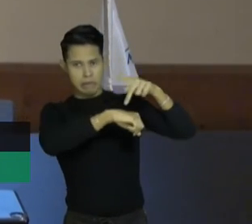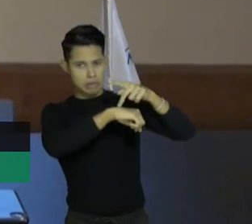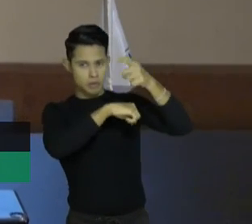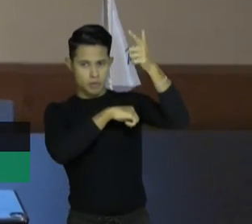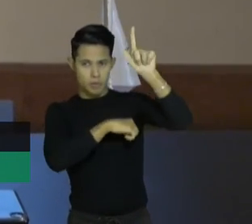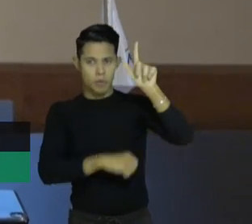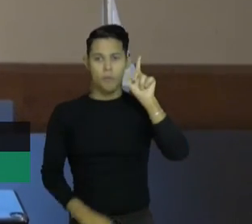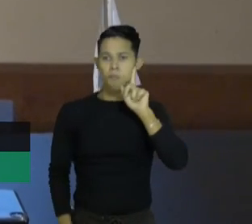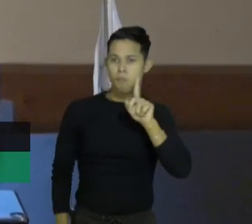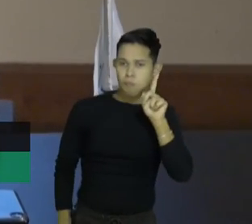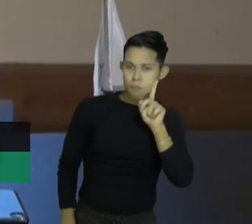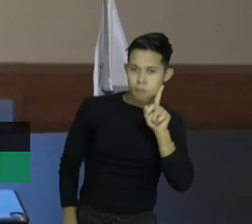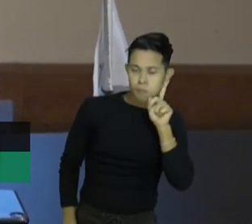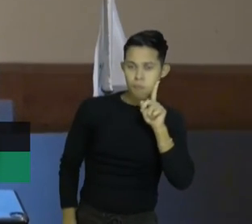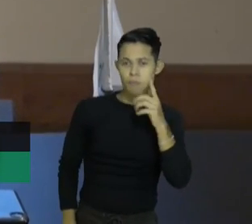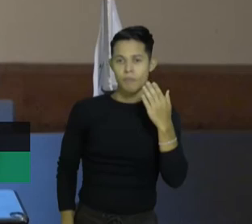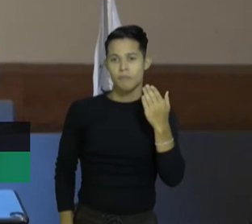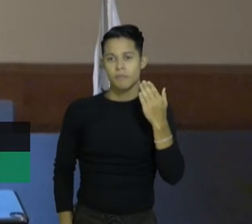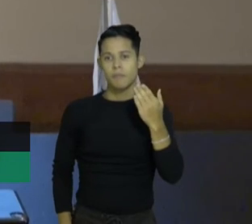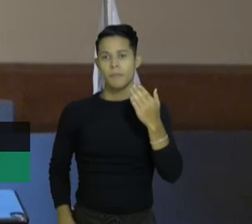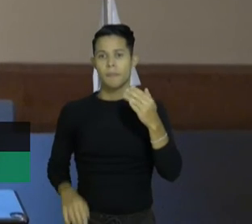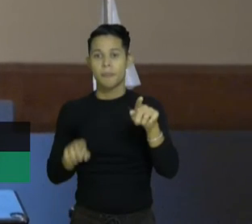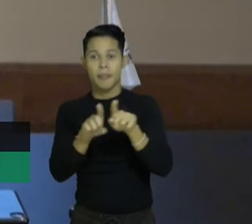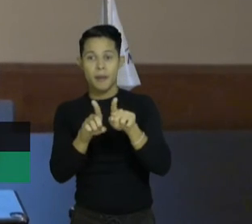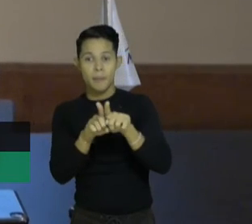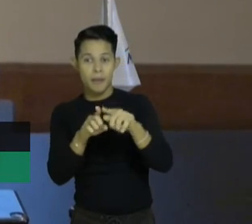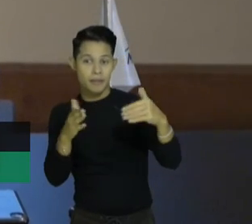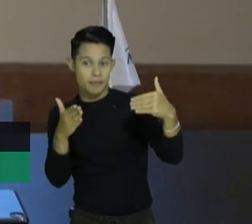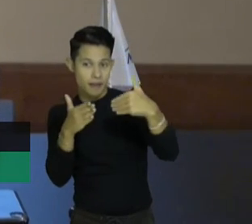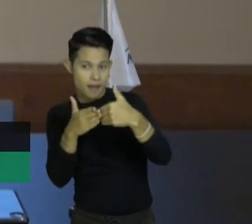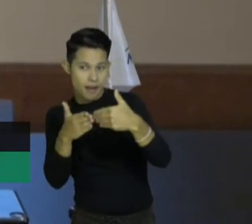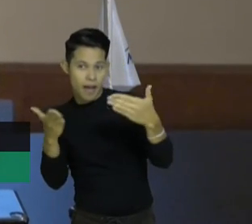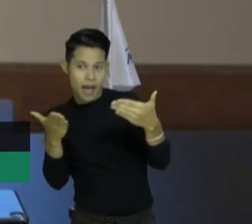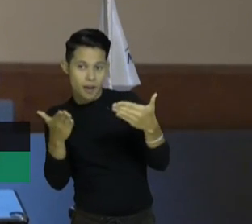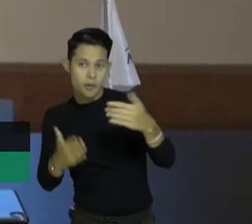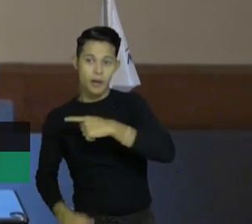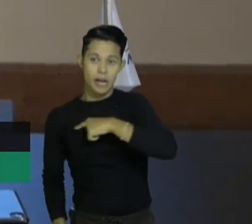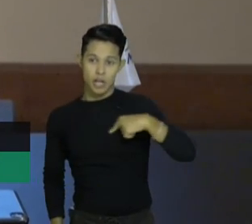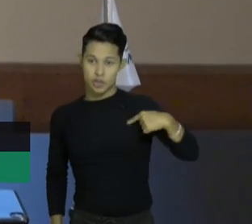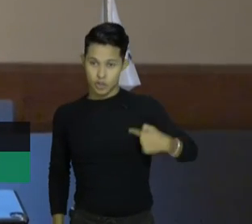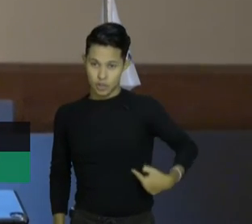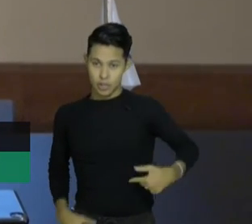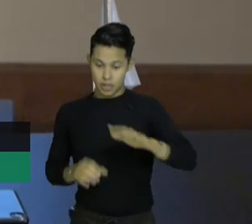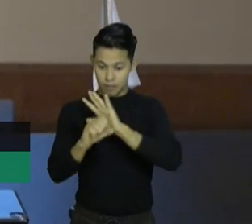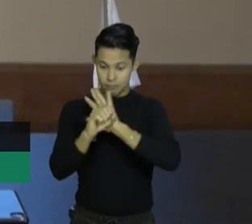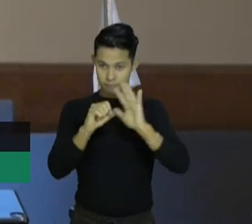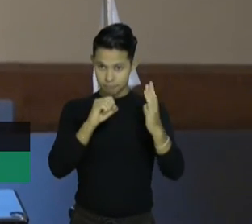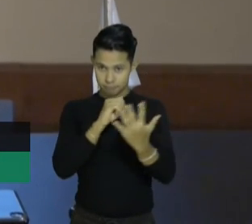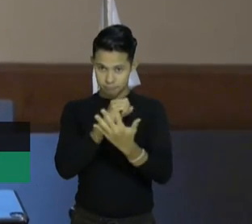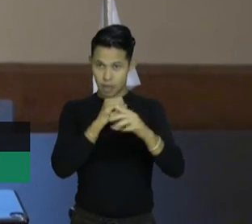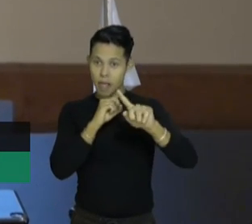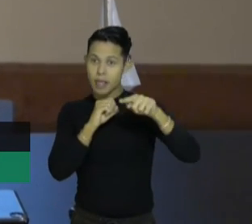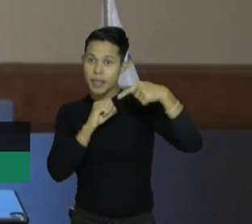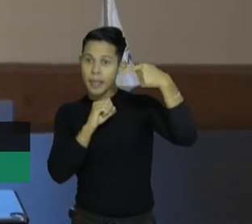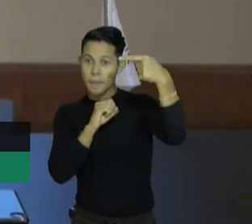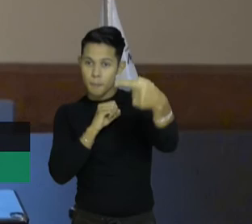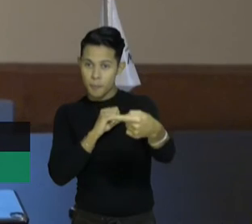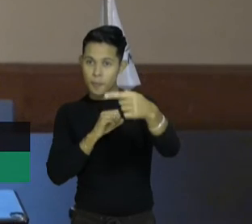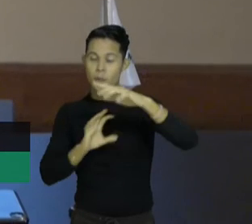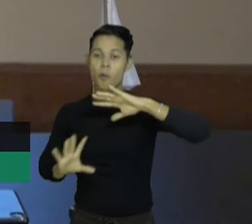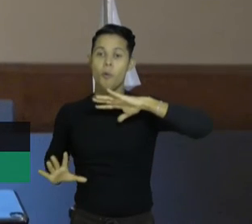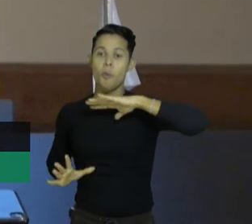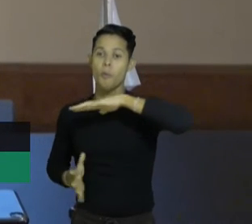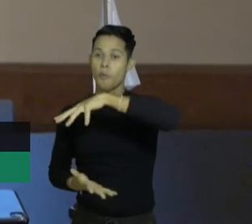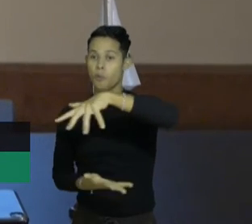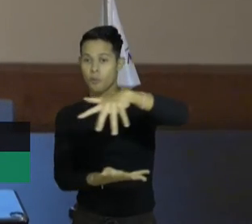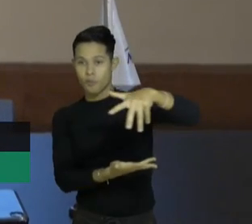e e eu diria mais recentemente a China pós pandemia a situação do mundo ela não está